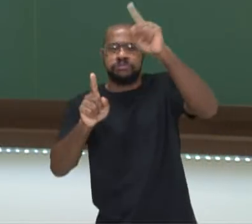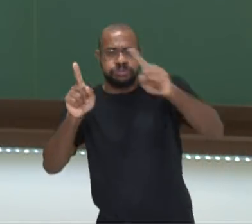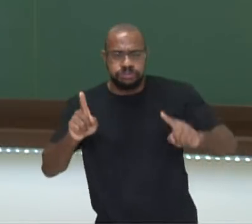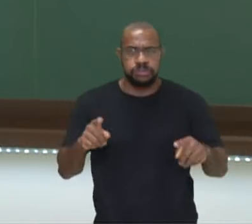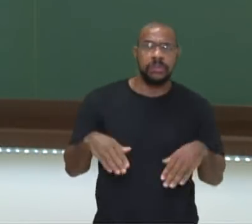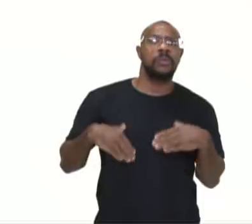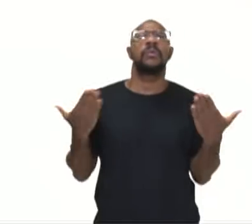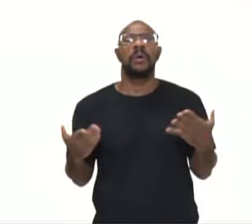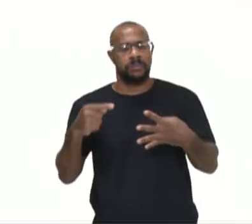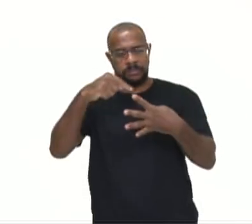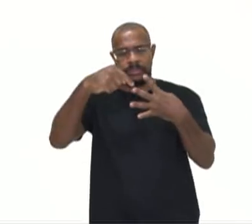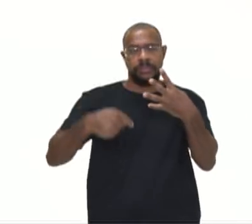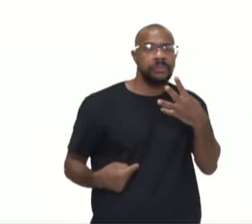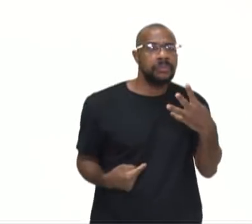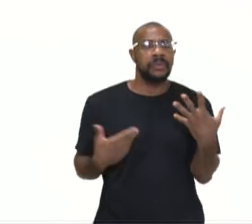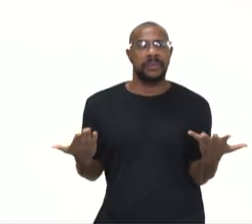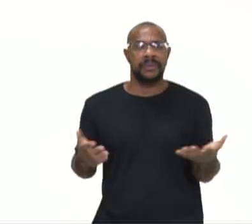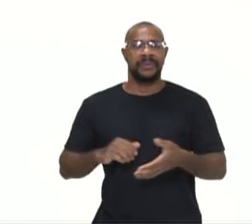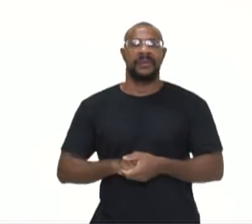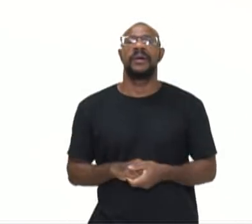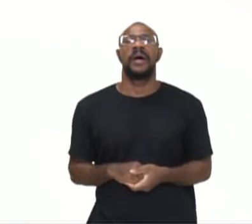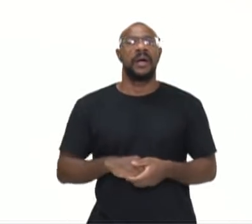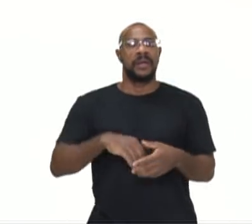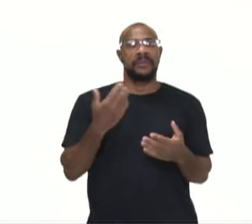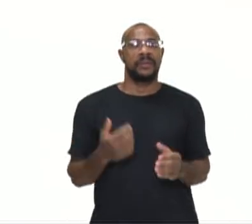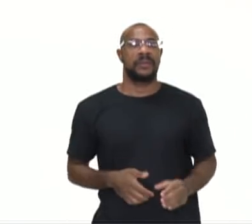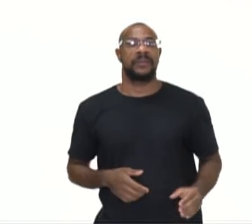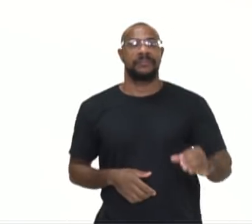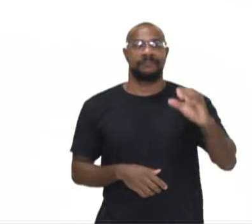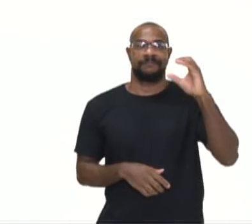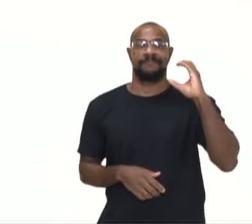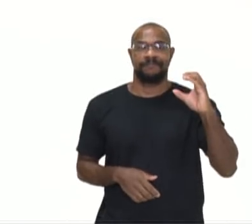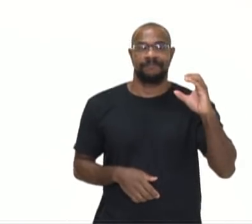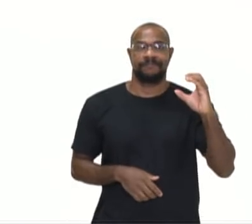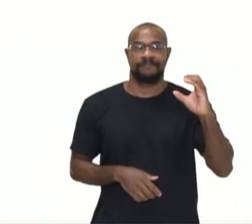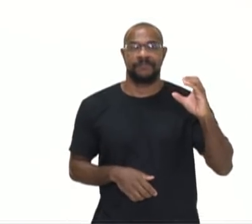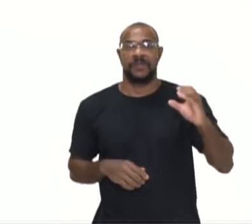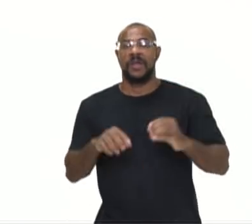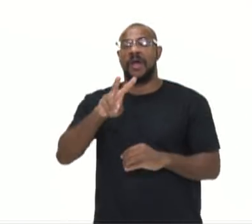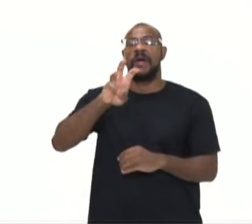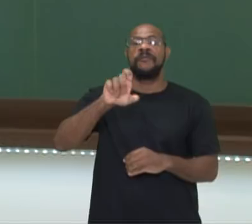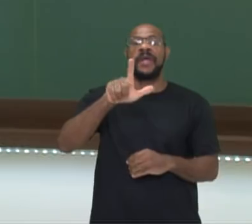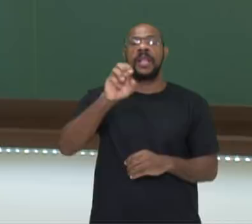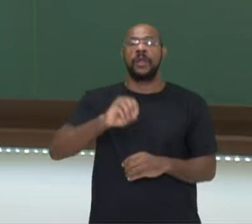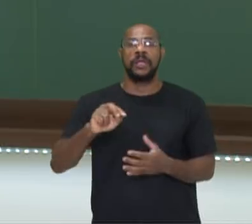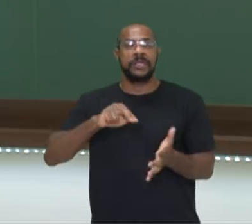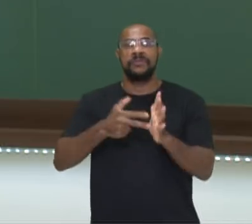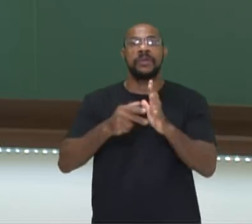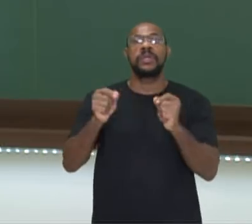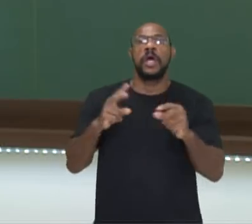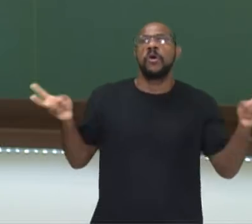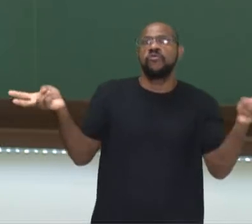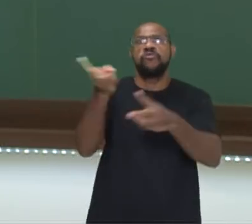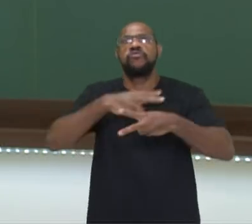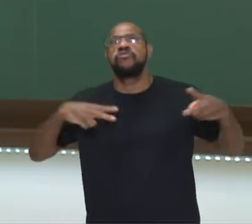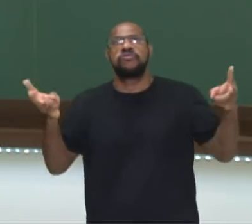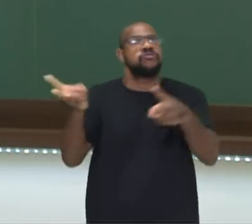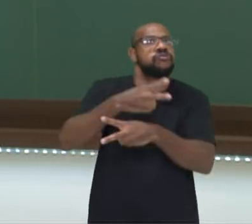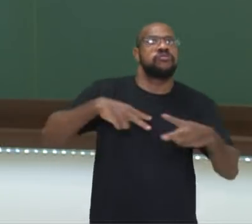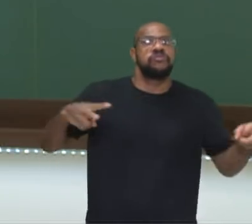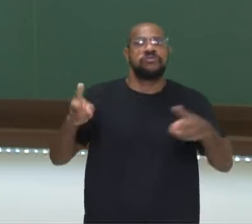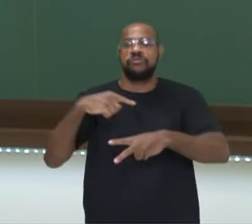e já! Veloz significa a ação, sugere a ação do